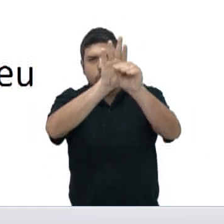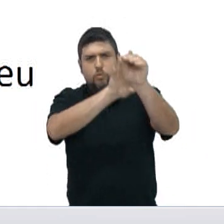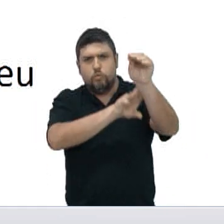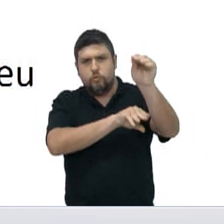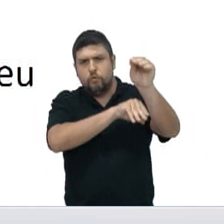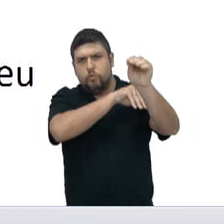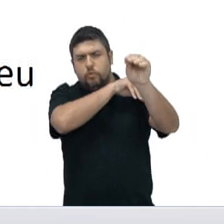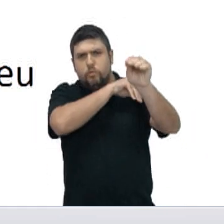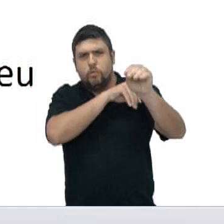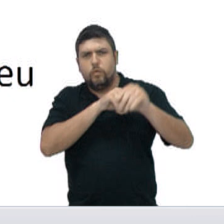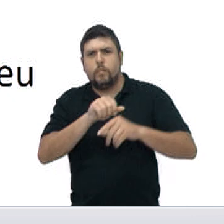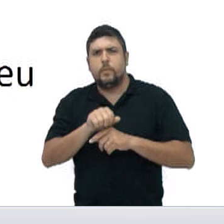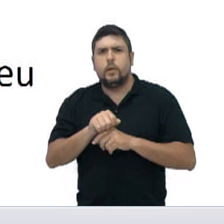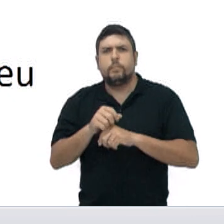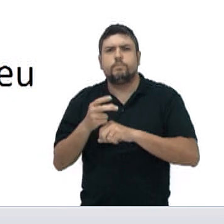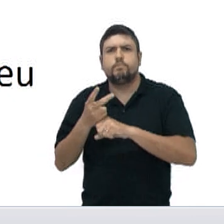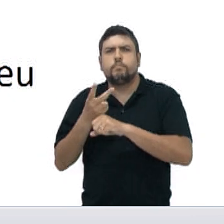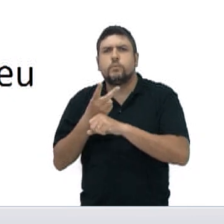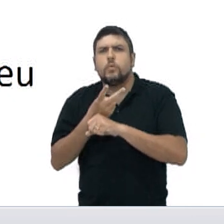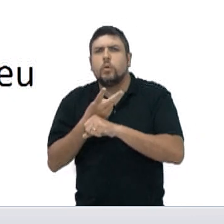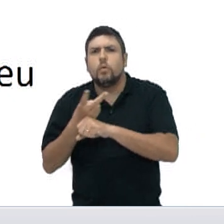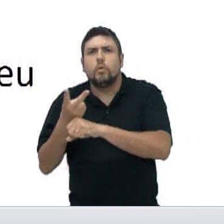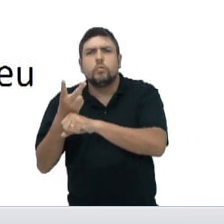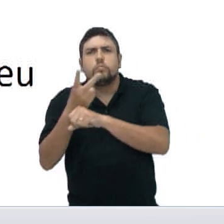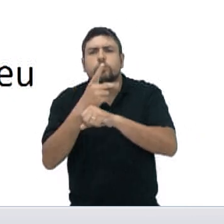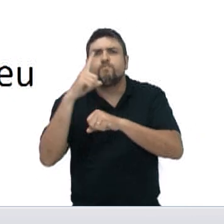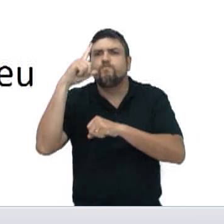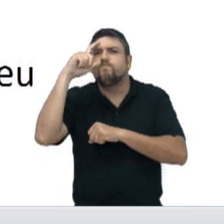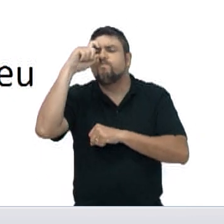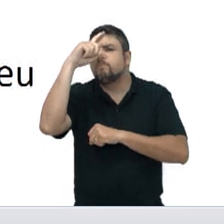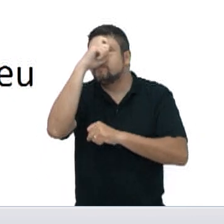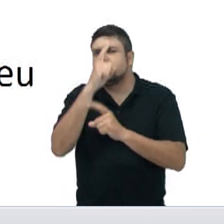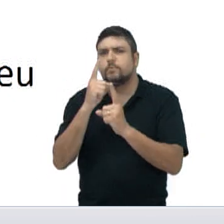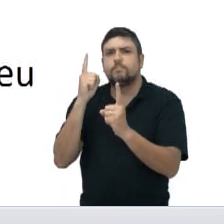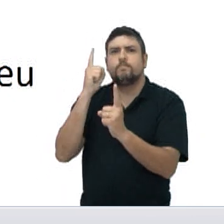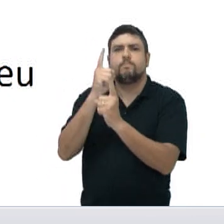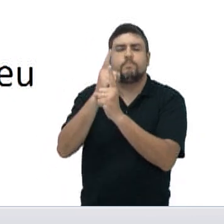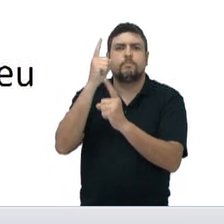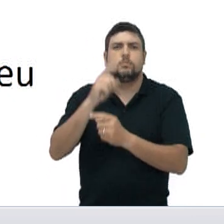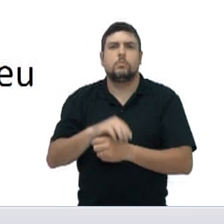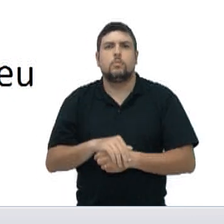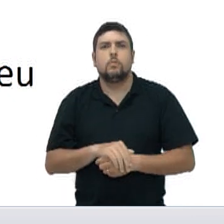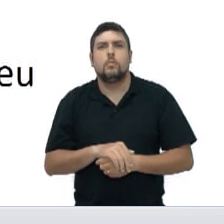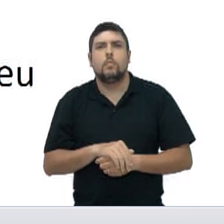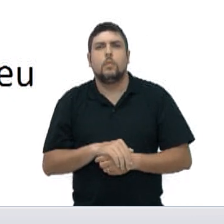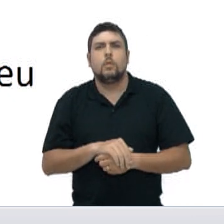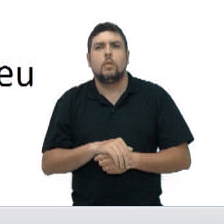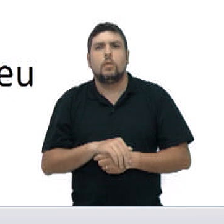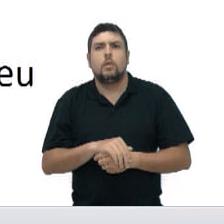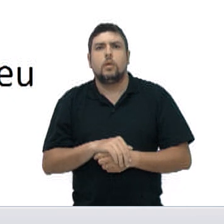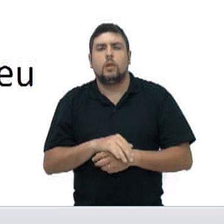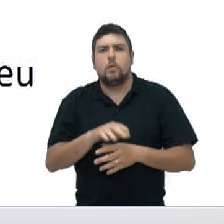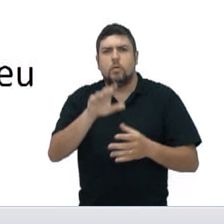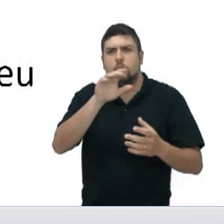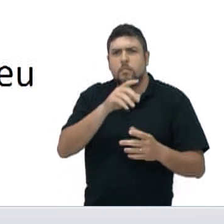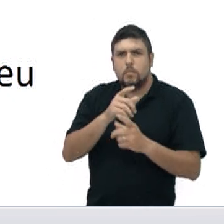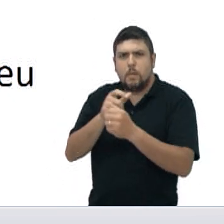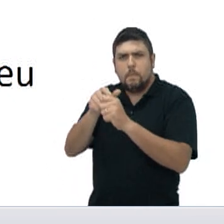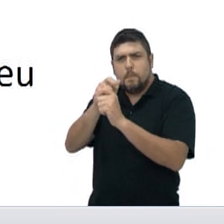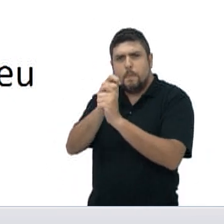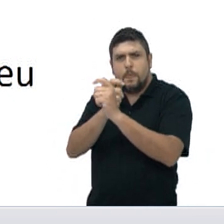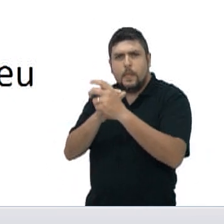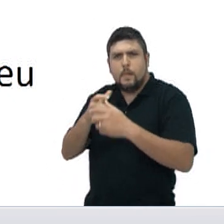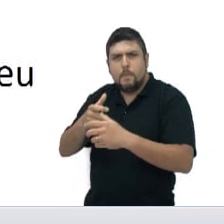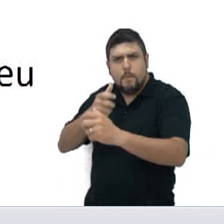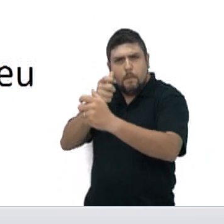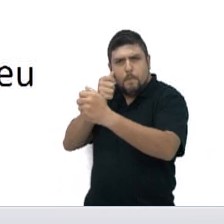não para de ir no mato caçá-la, para pôr na sala em cima de